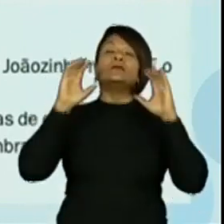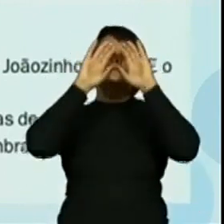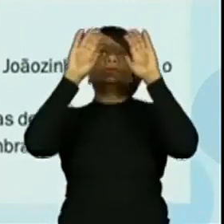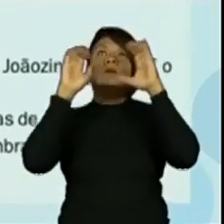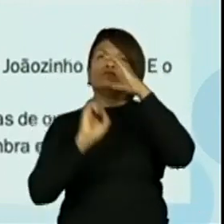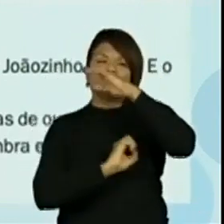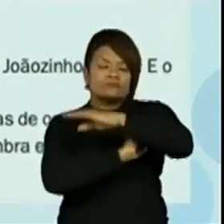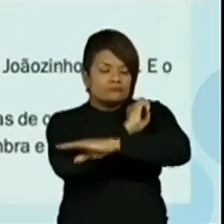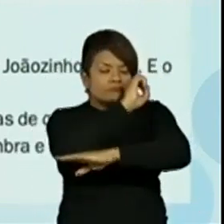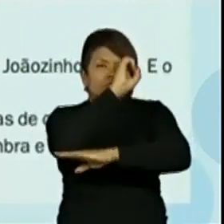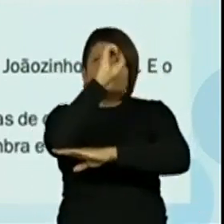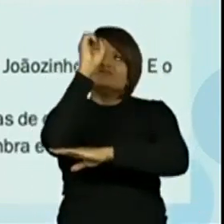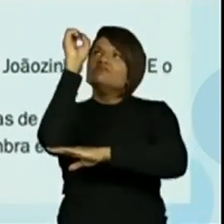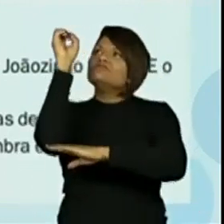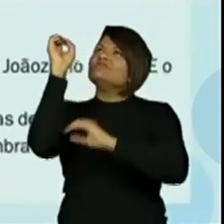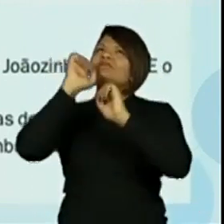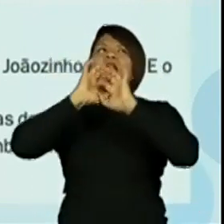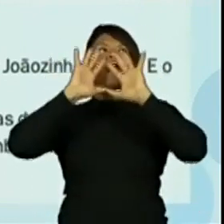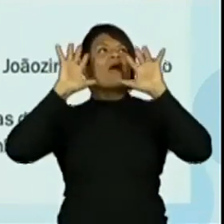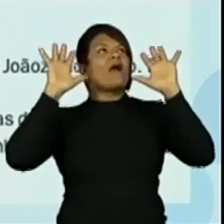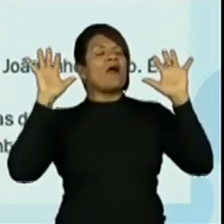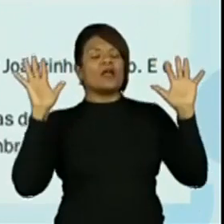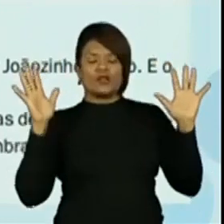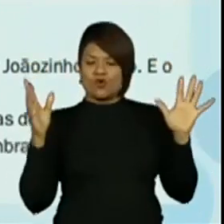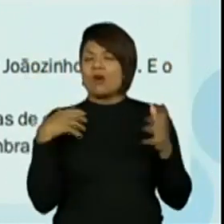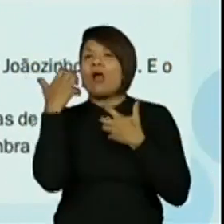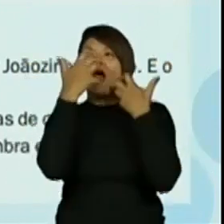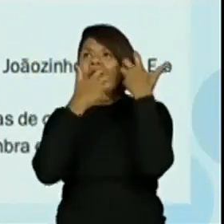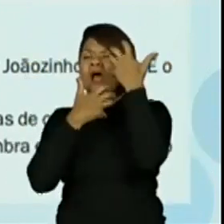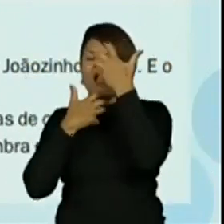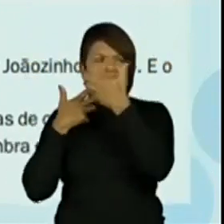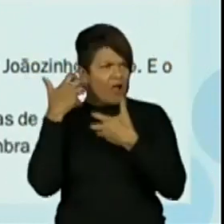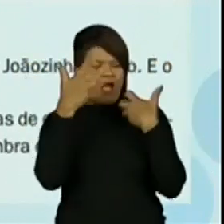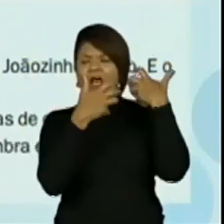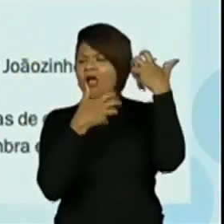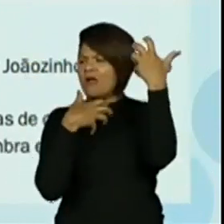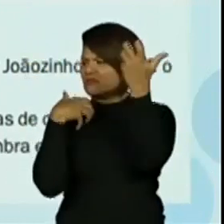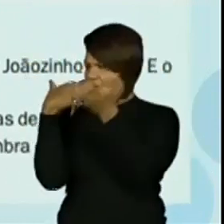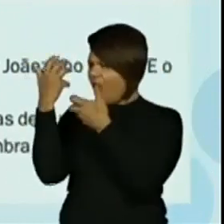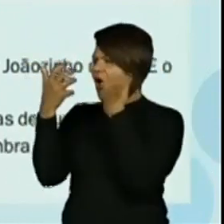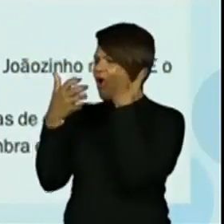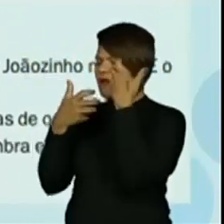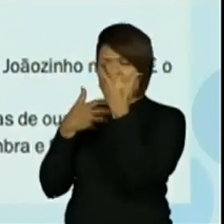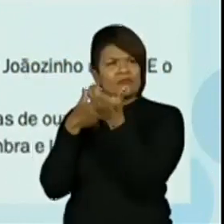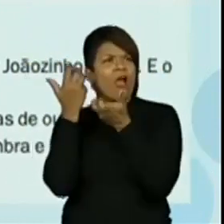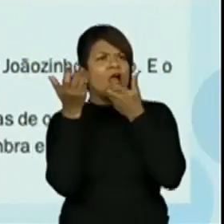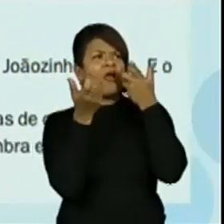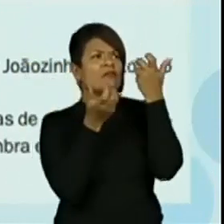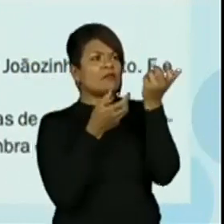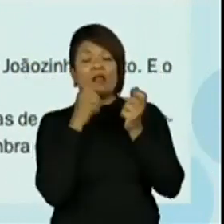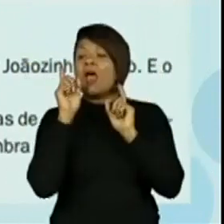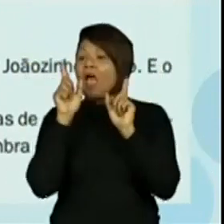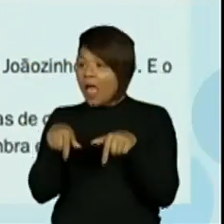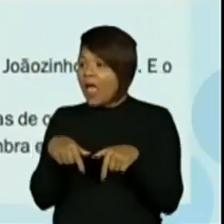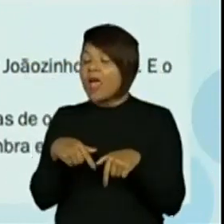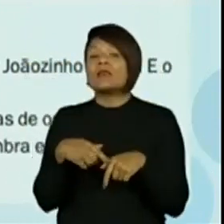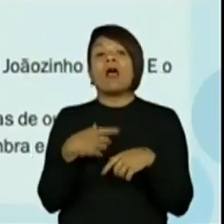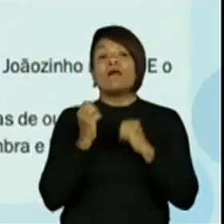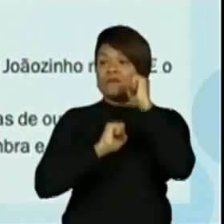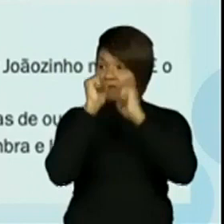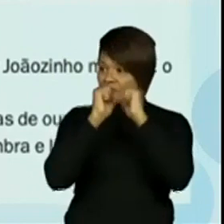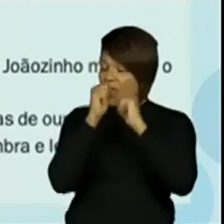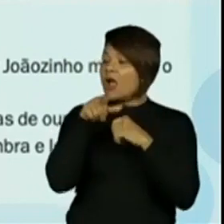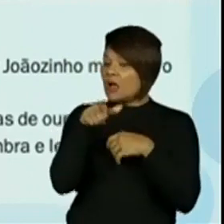clareou, ouviu-se um canto. Miseremei, miseremei. Era a companhia com o caixão que vinha